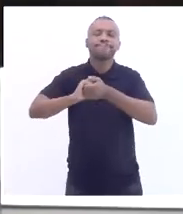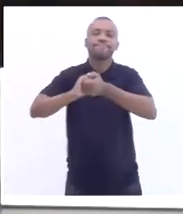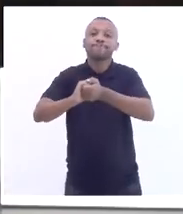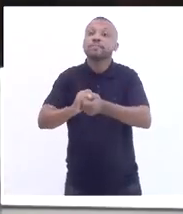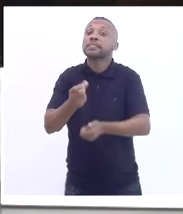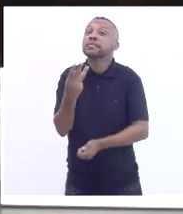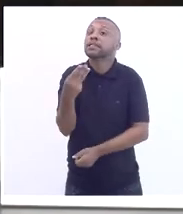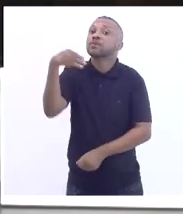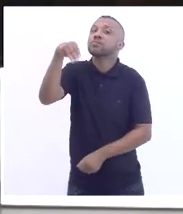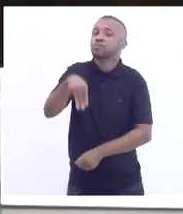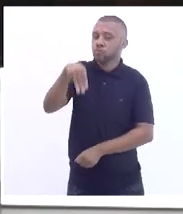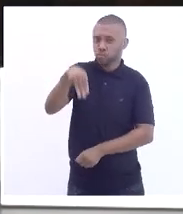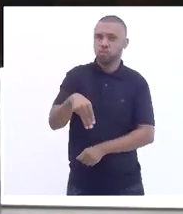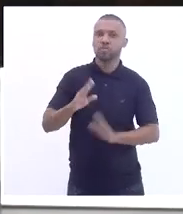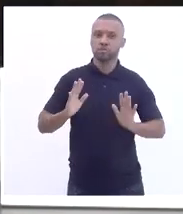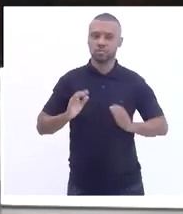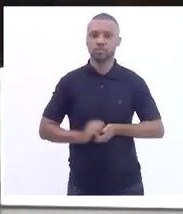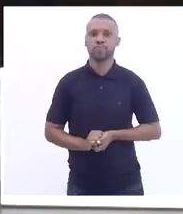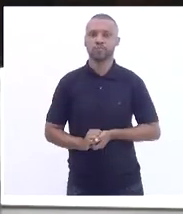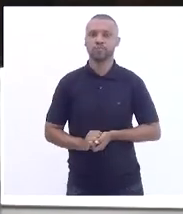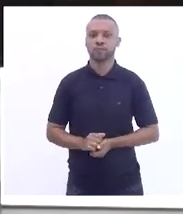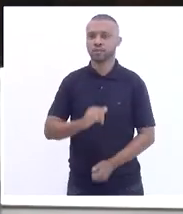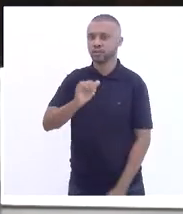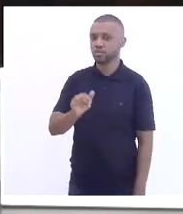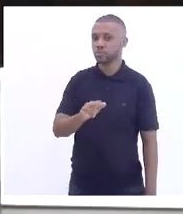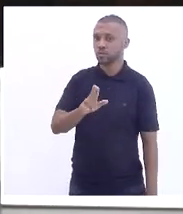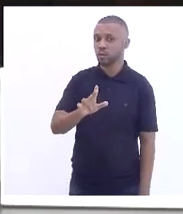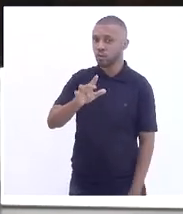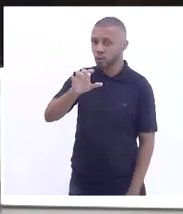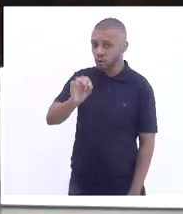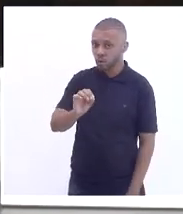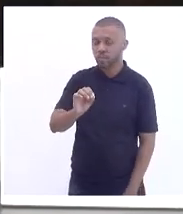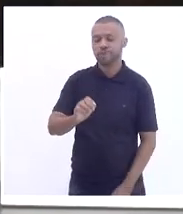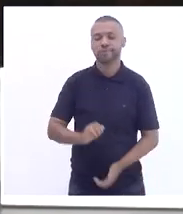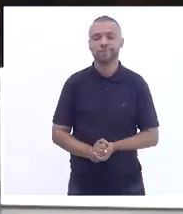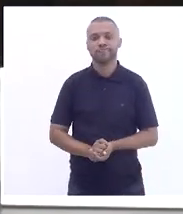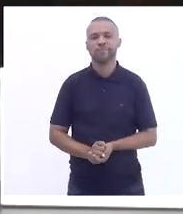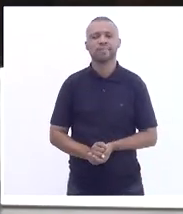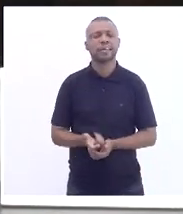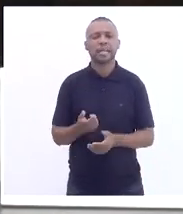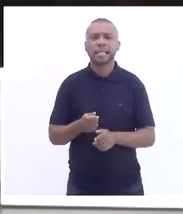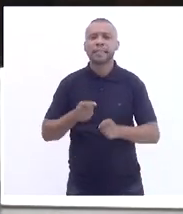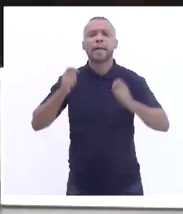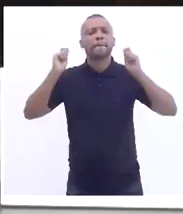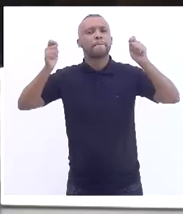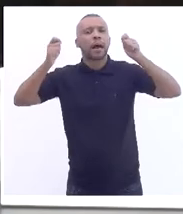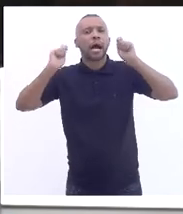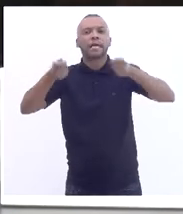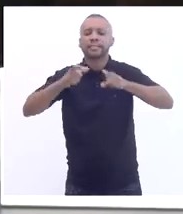saudação de três minutos é o Júlio da marcha da Periferia